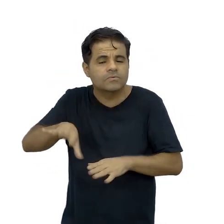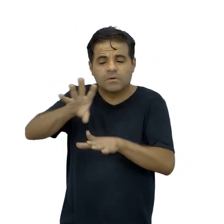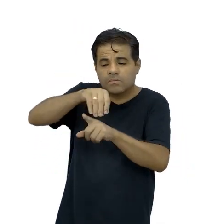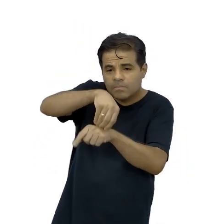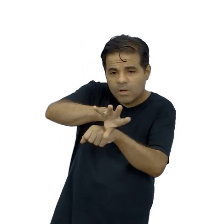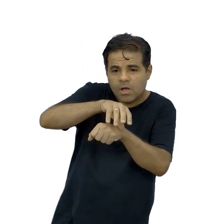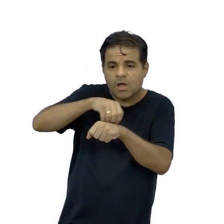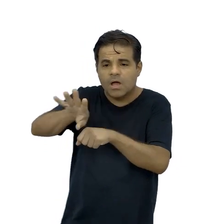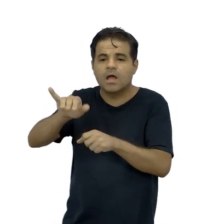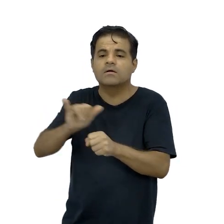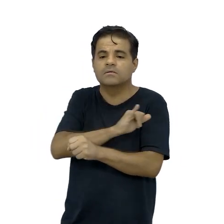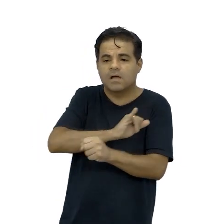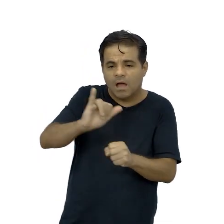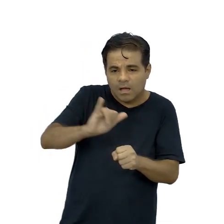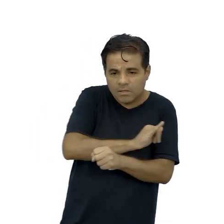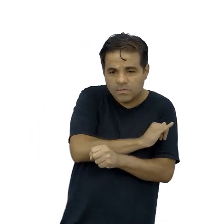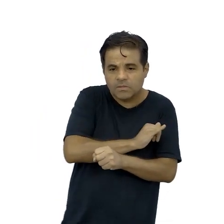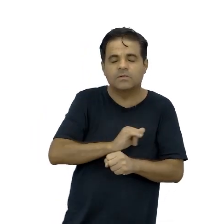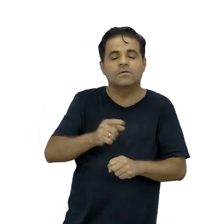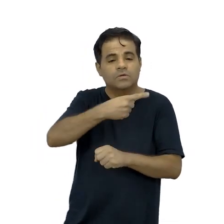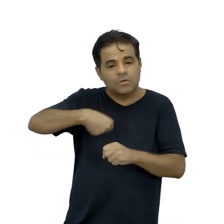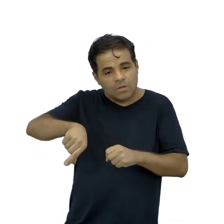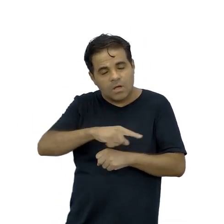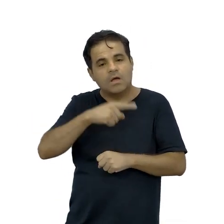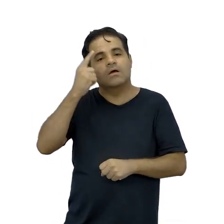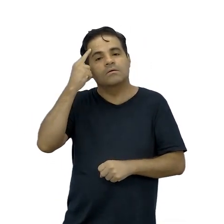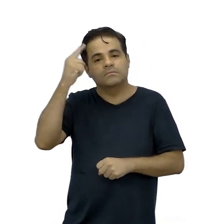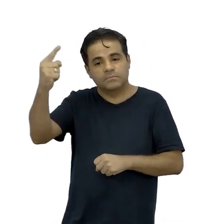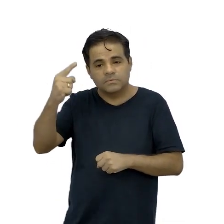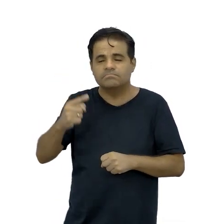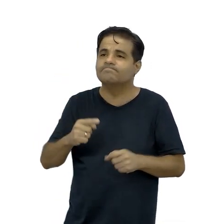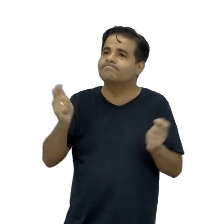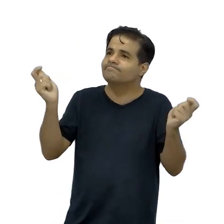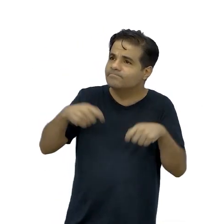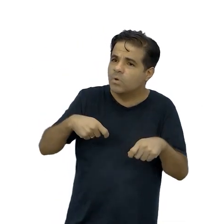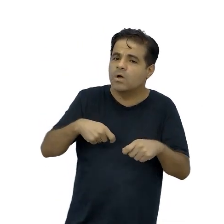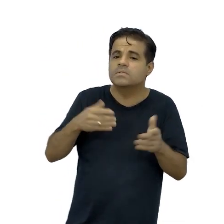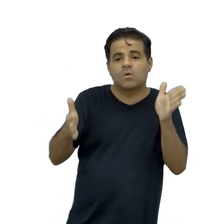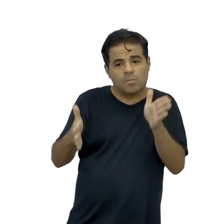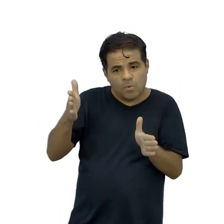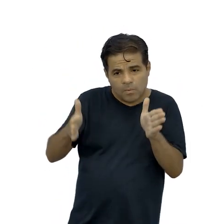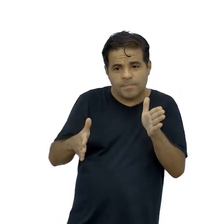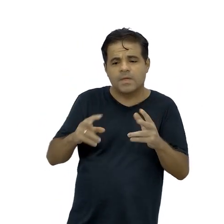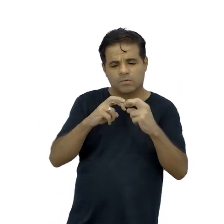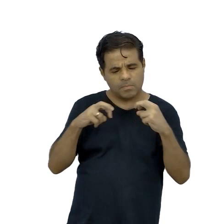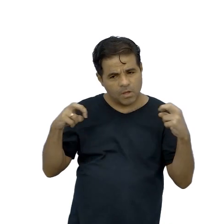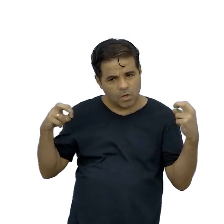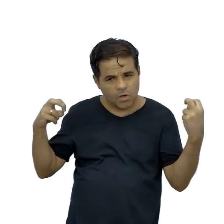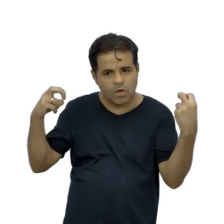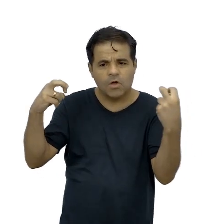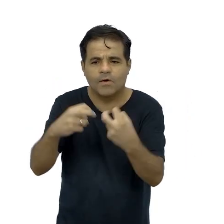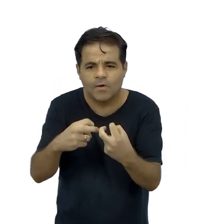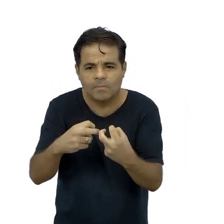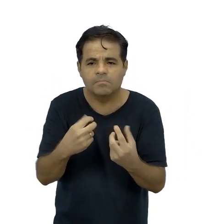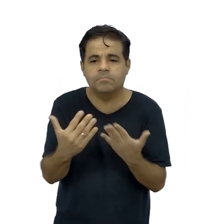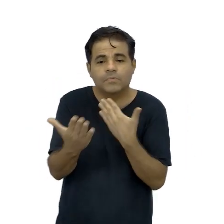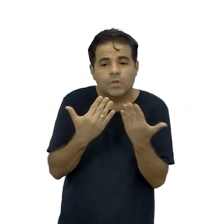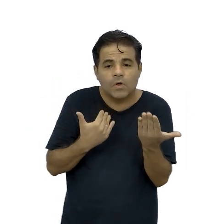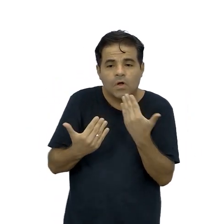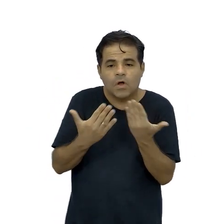das estratégias de leitura, o que a gente pode fazer? Esse pode ser um momento de uma roda de conversa,